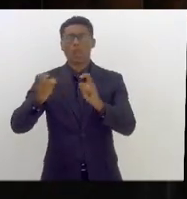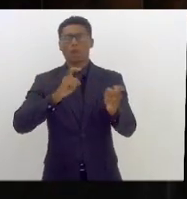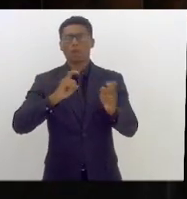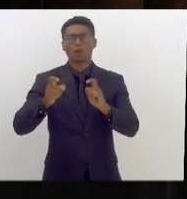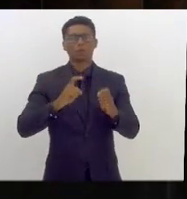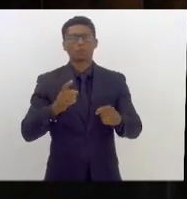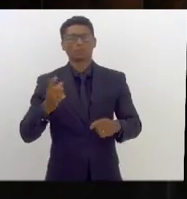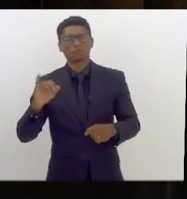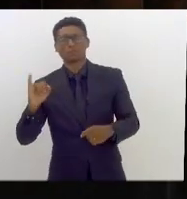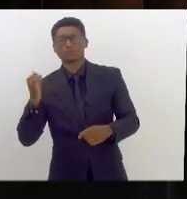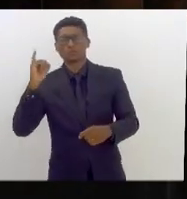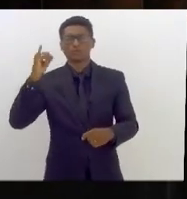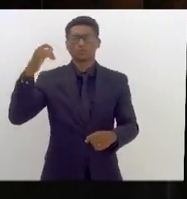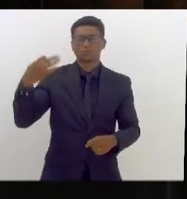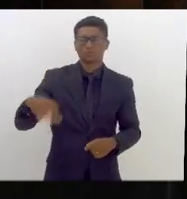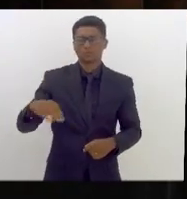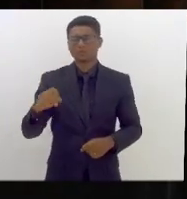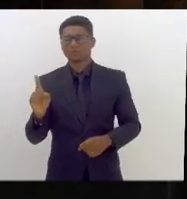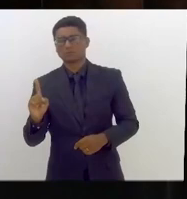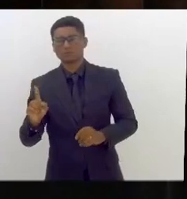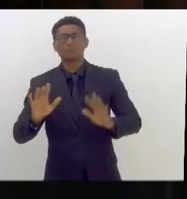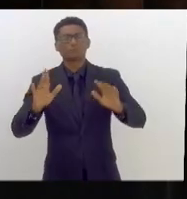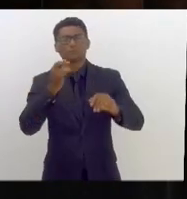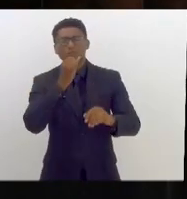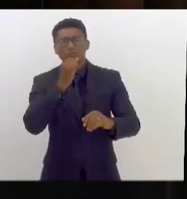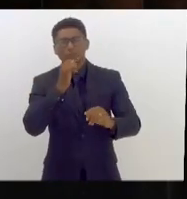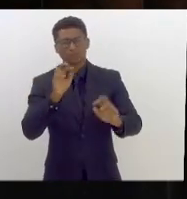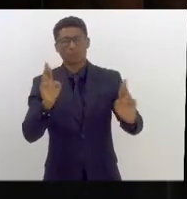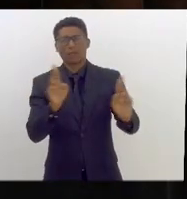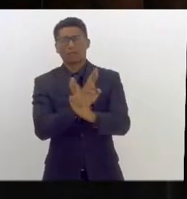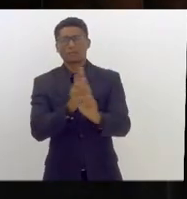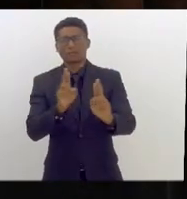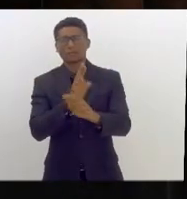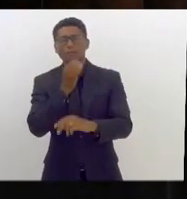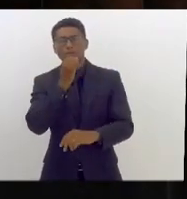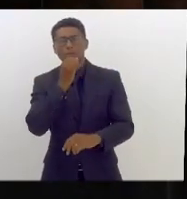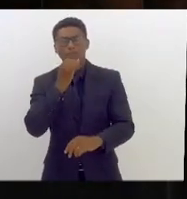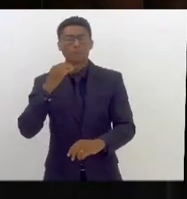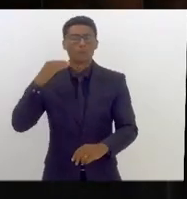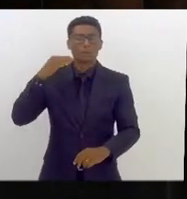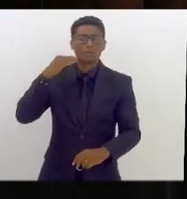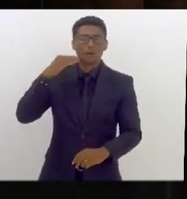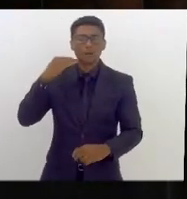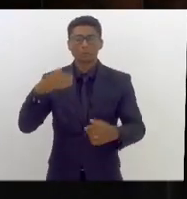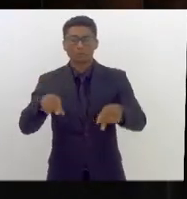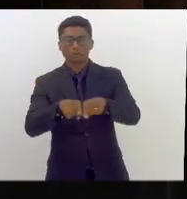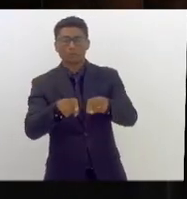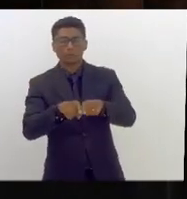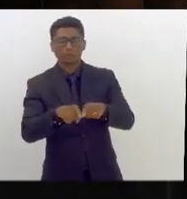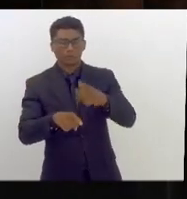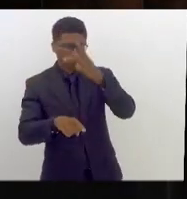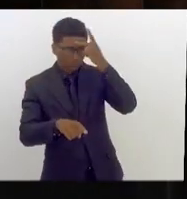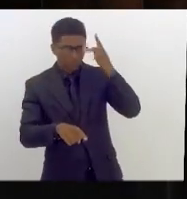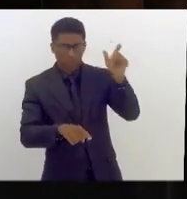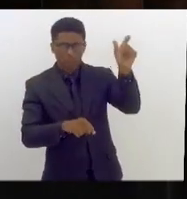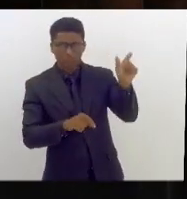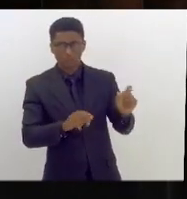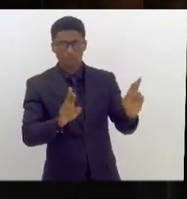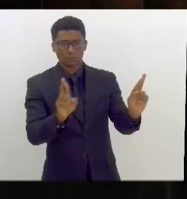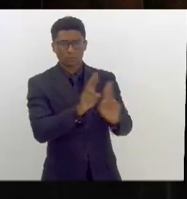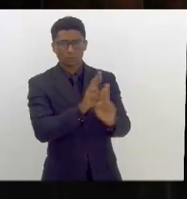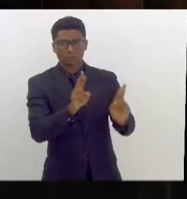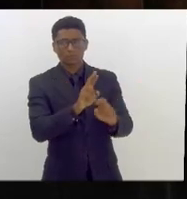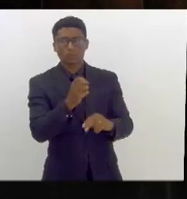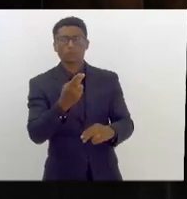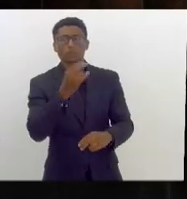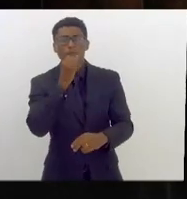meritórios ou não. Quando a gente fala de uma relação de pessoa física com o banco, ou quando falamos até mesmo da relação do Estado com o